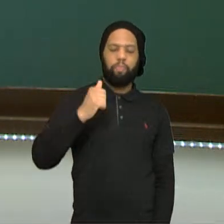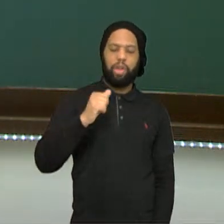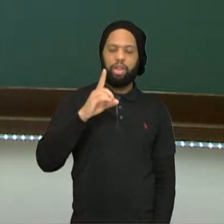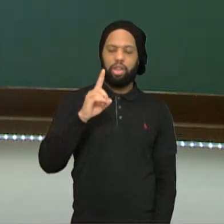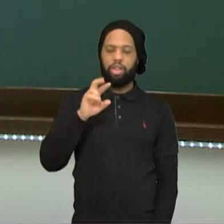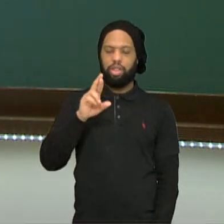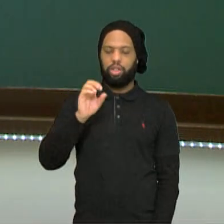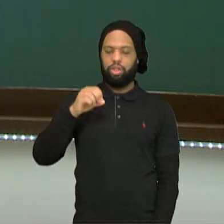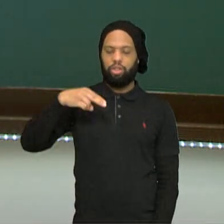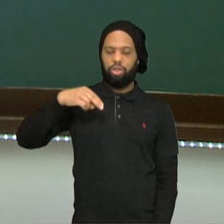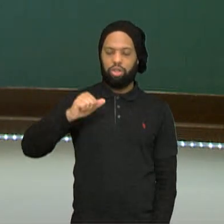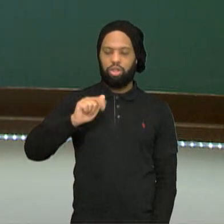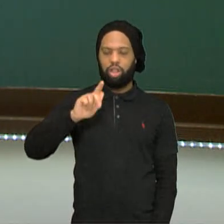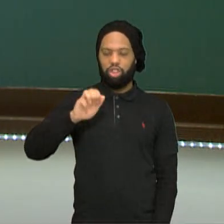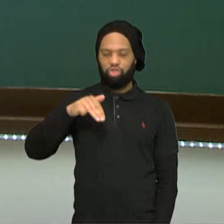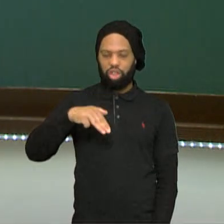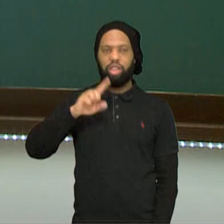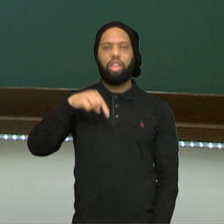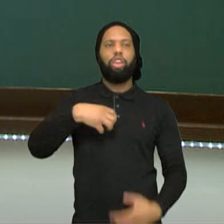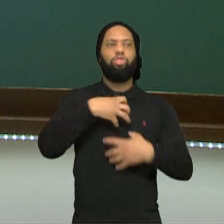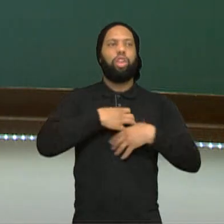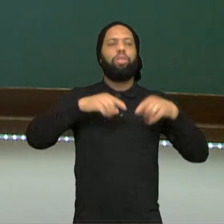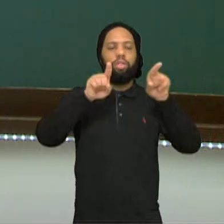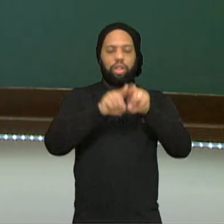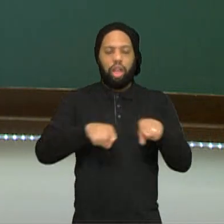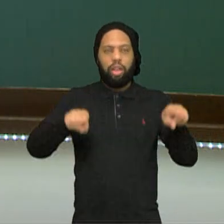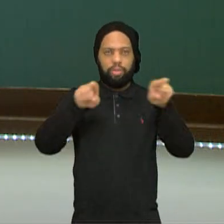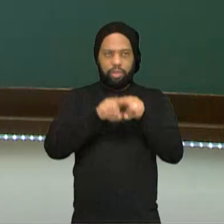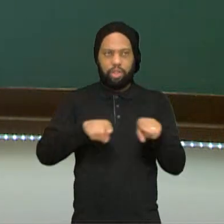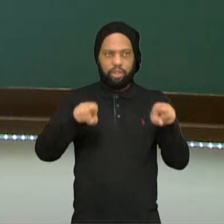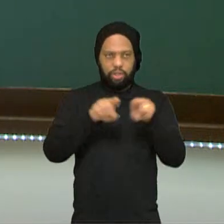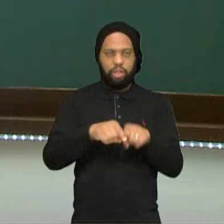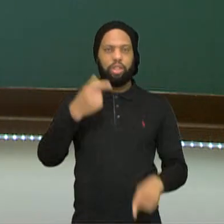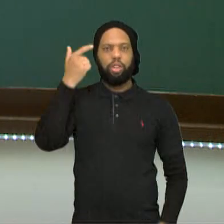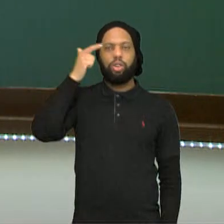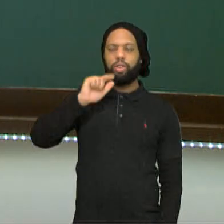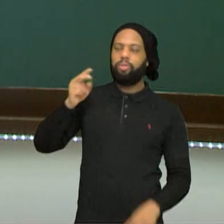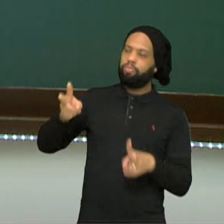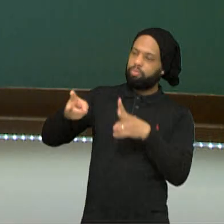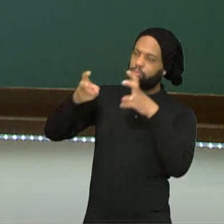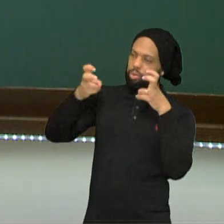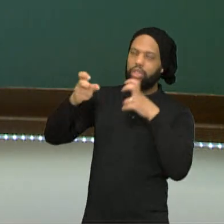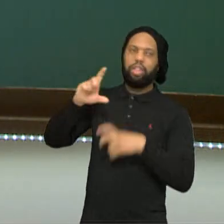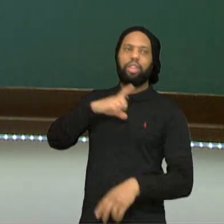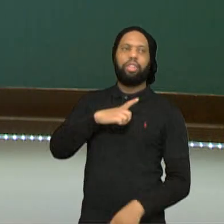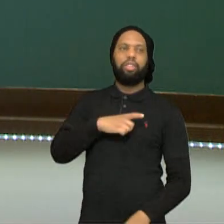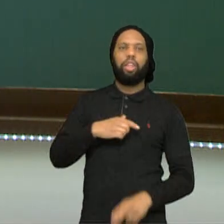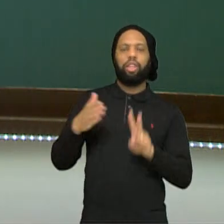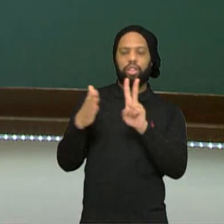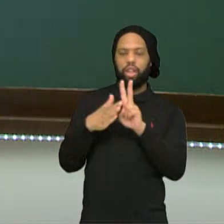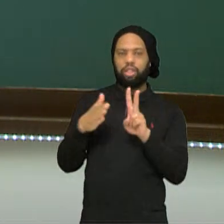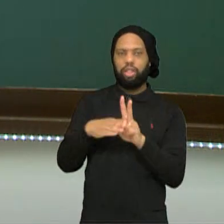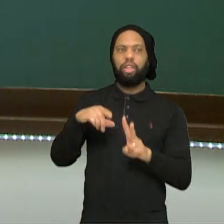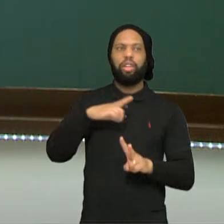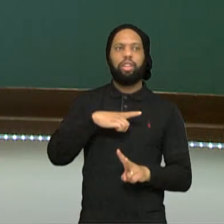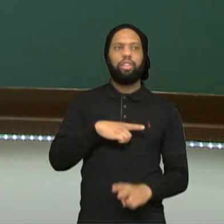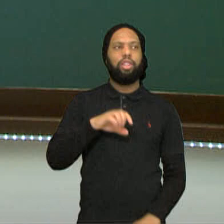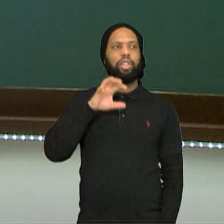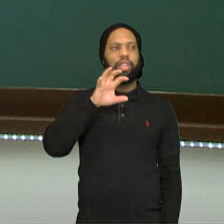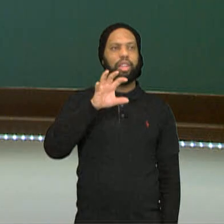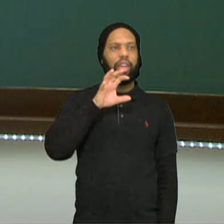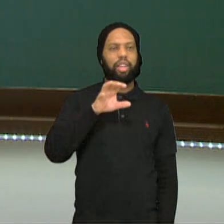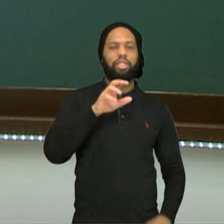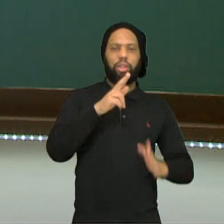Né? Essas formas que se repetem. Vocês podem observar ali, né? No indígena ele tem essas imagens